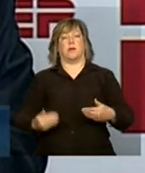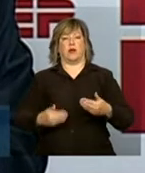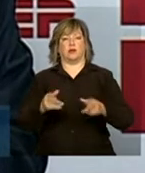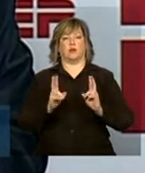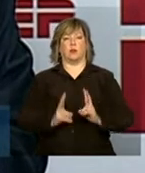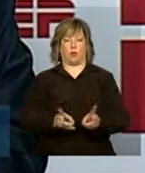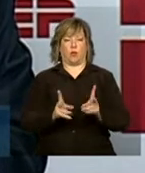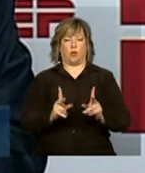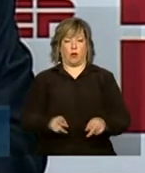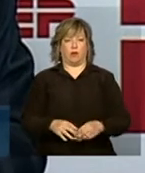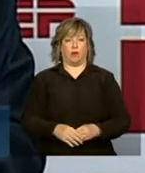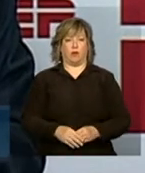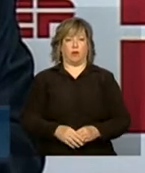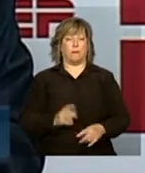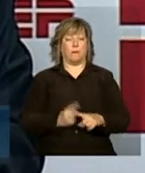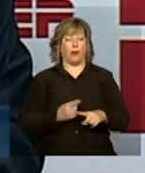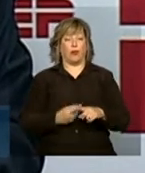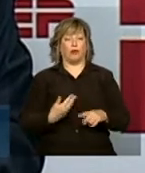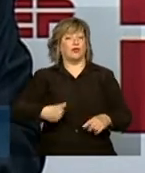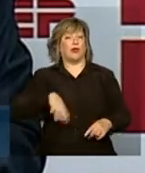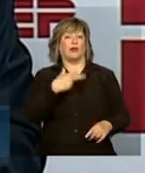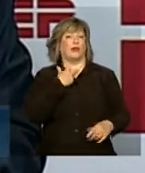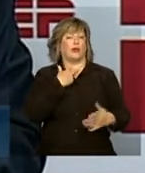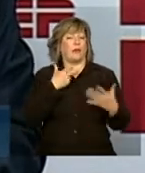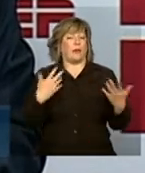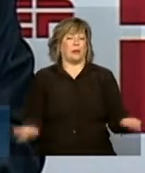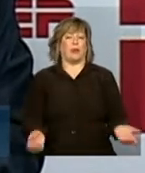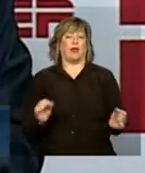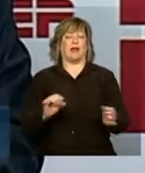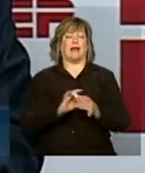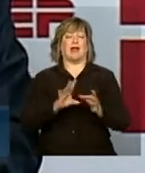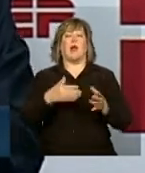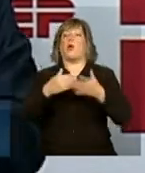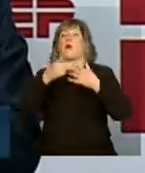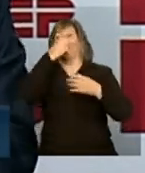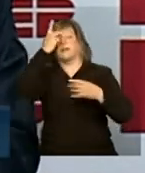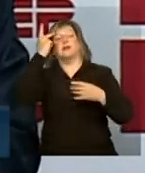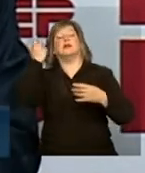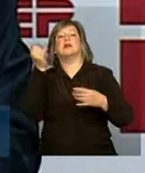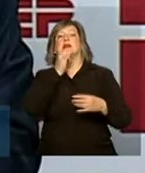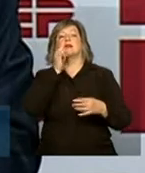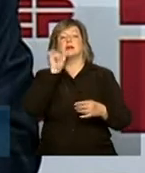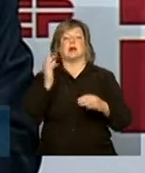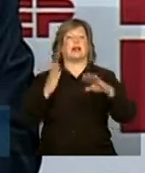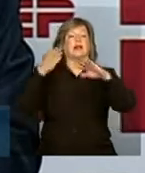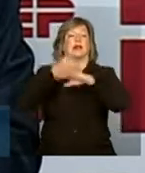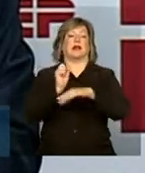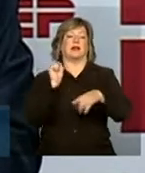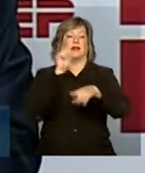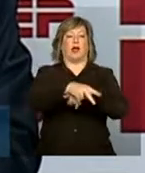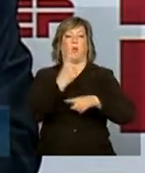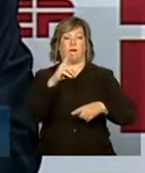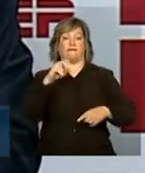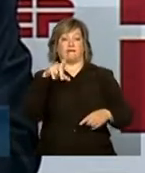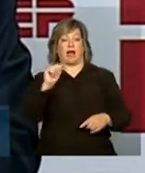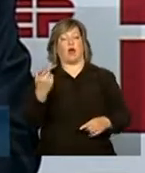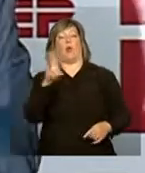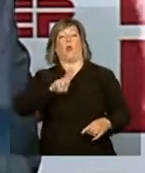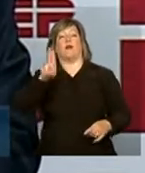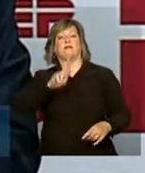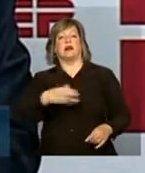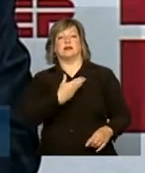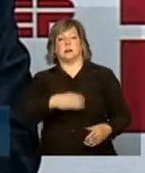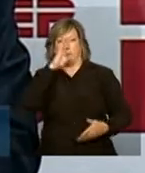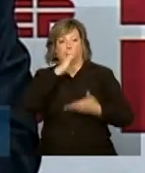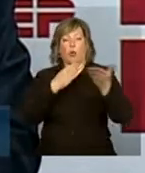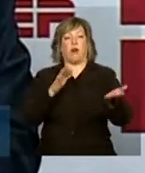disso, porque nós não podemos permitir que ninguém ingresse, por exemplo, numa vaga de uma universidade pública ou numa bolsa do ProUni,